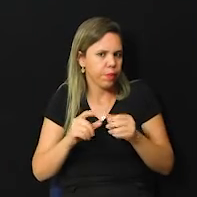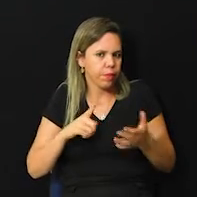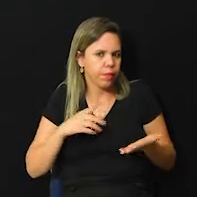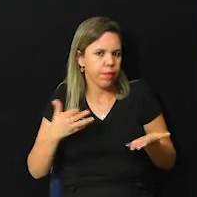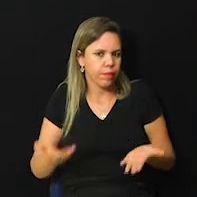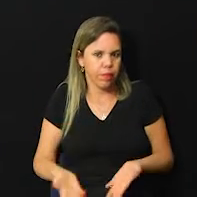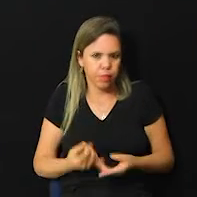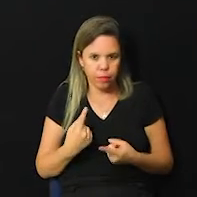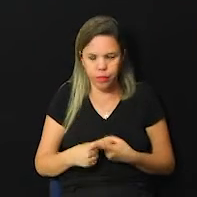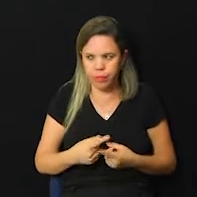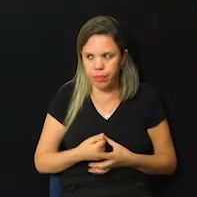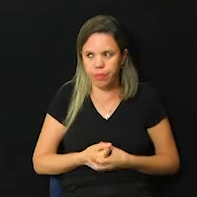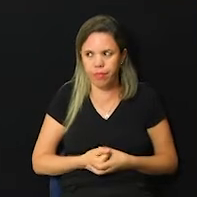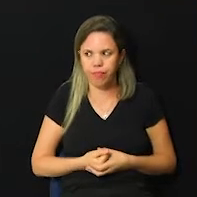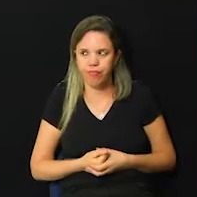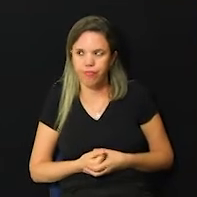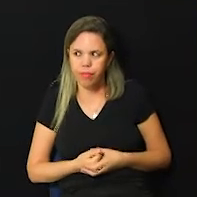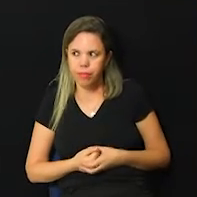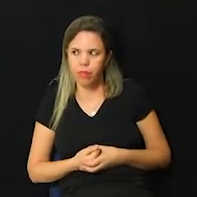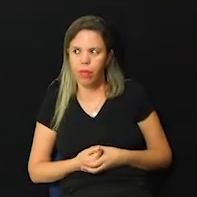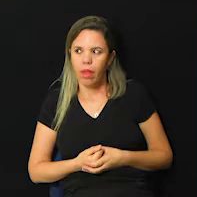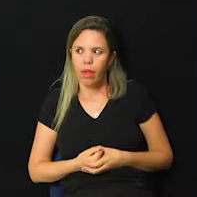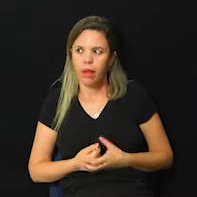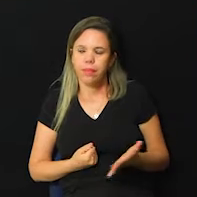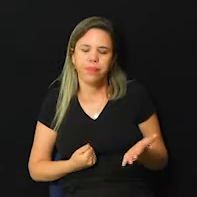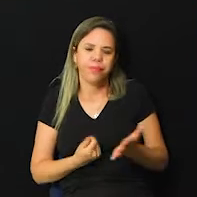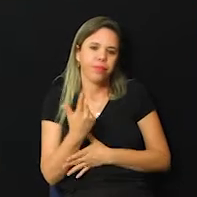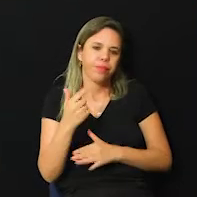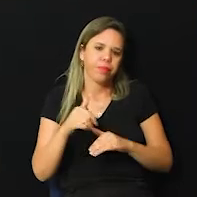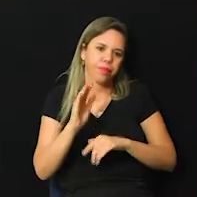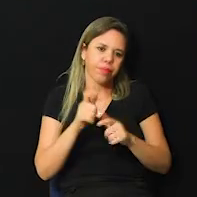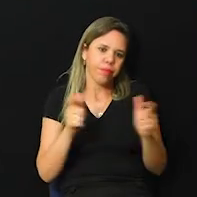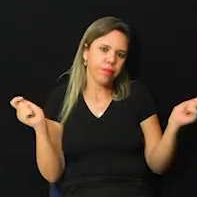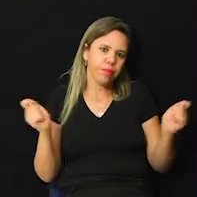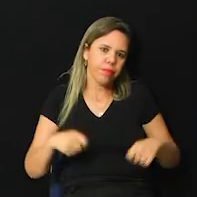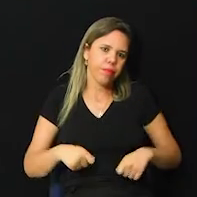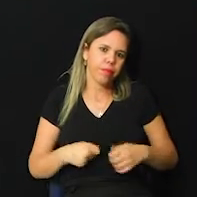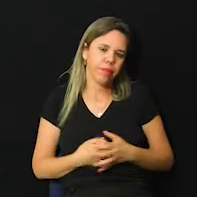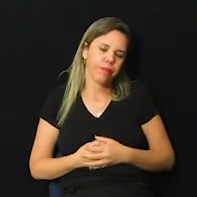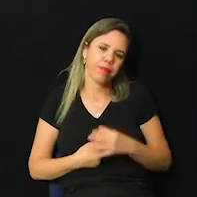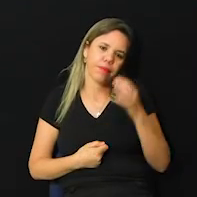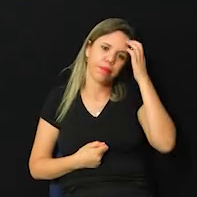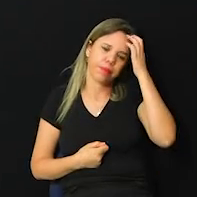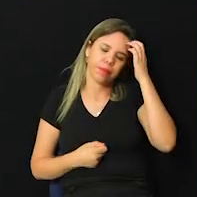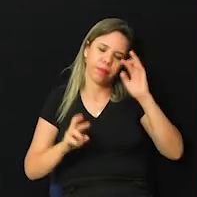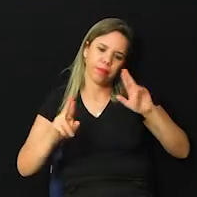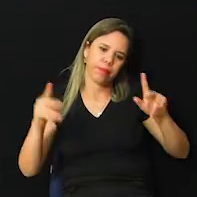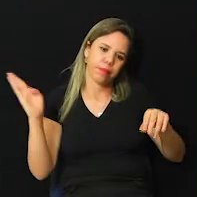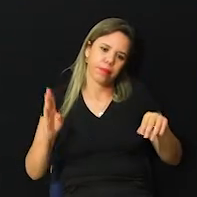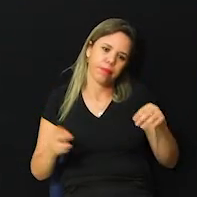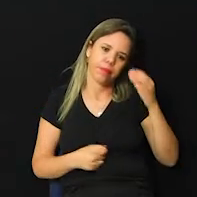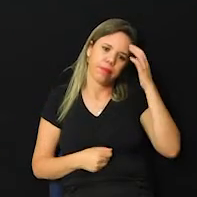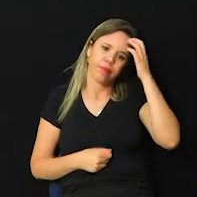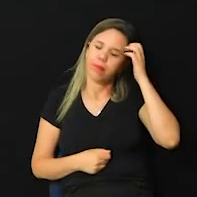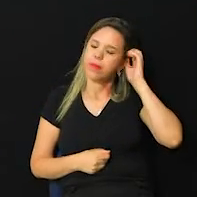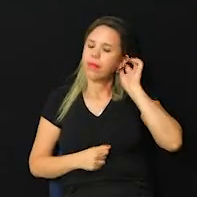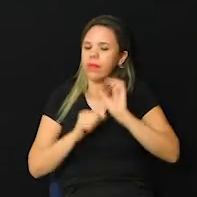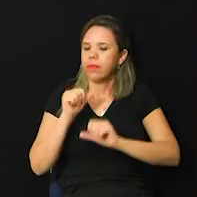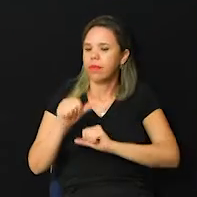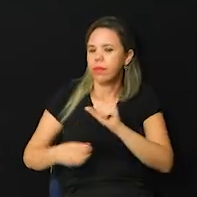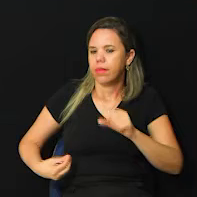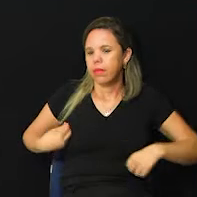mesmo porque o nosso poder de compra aqui É gigante né é muito diferente do Brasil